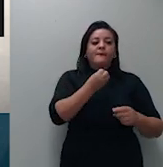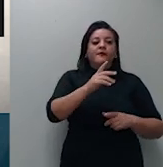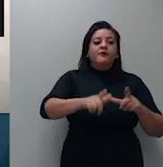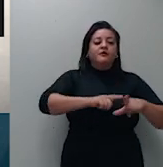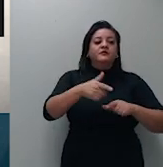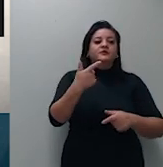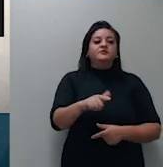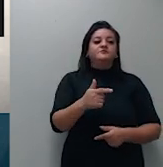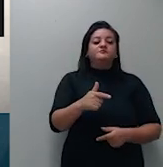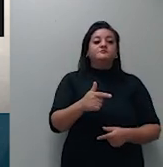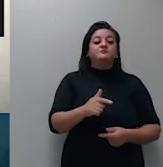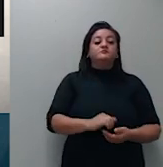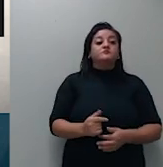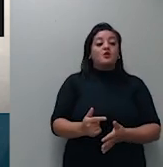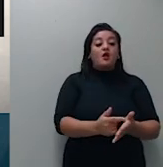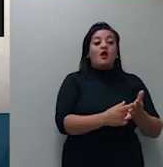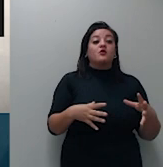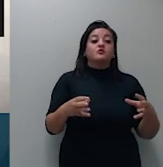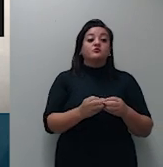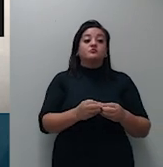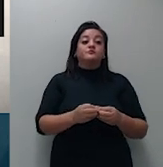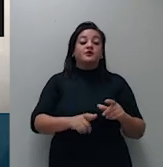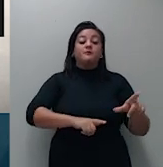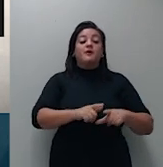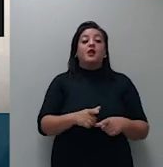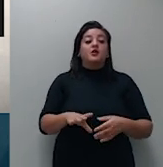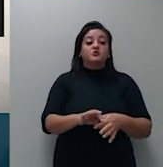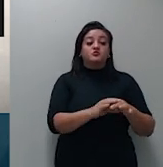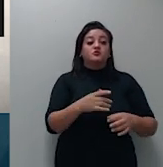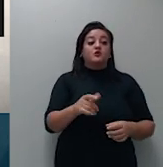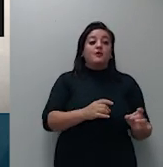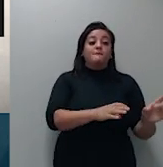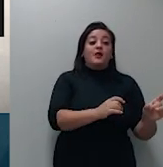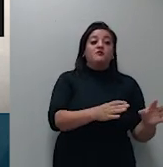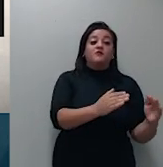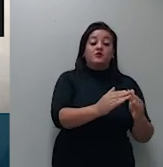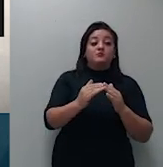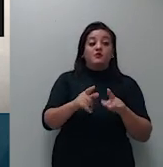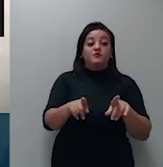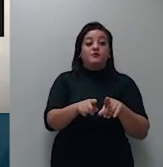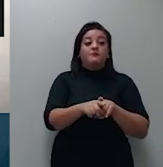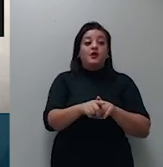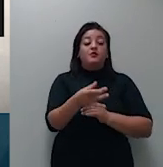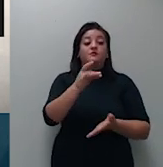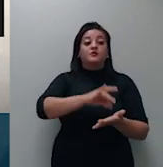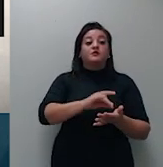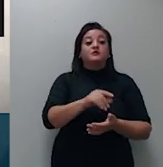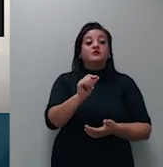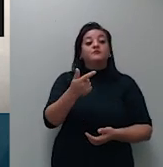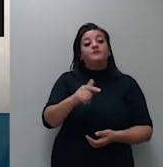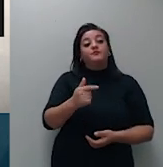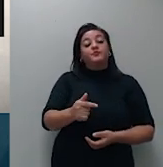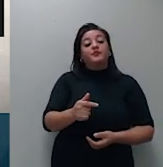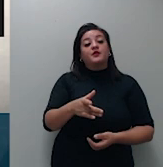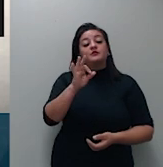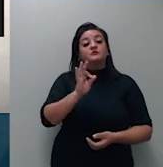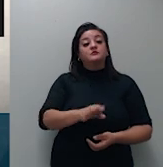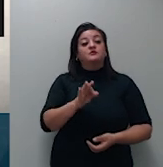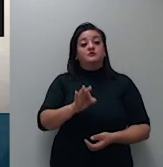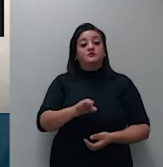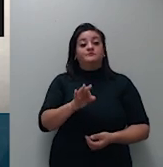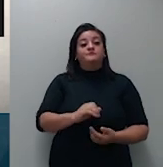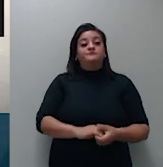notadamente por não ter atuado em conluio com os responsáveis pela venda do imóvel Além do fato de não ter sido